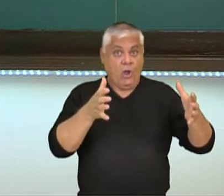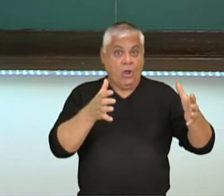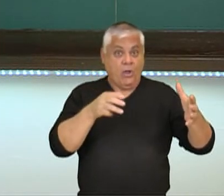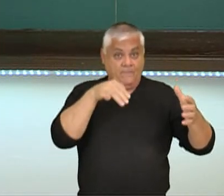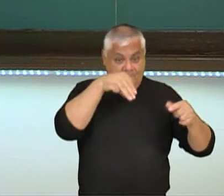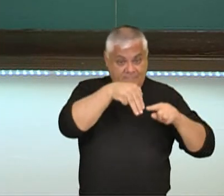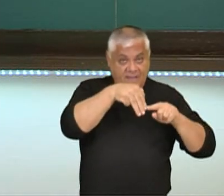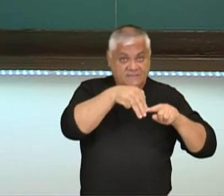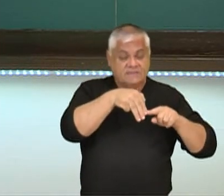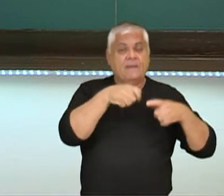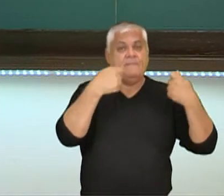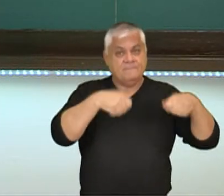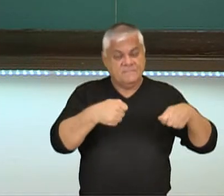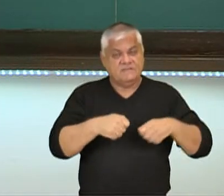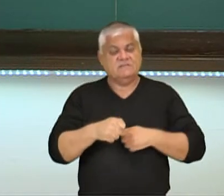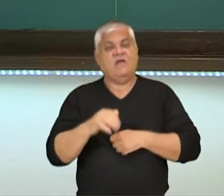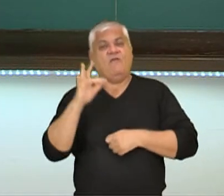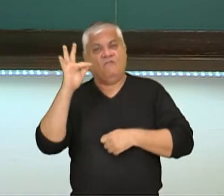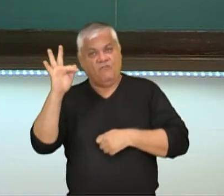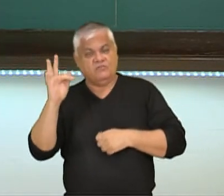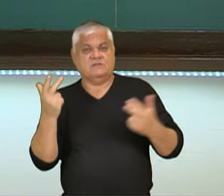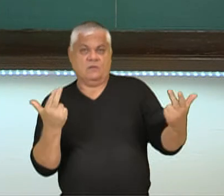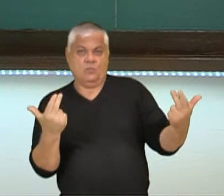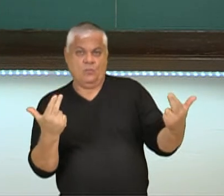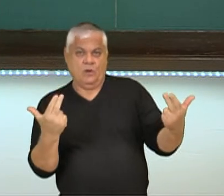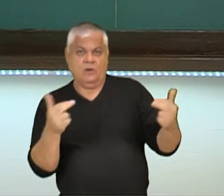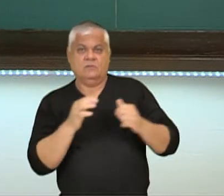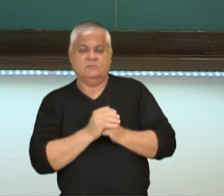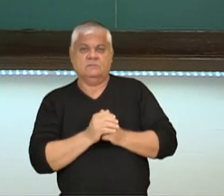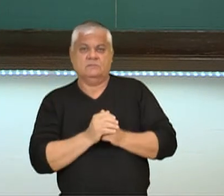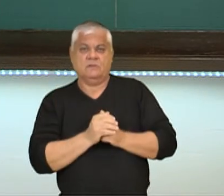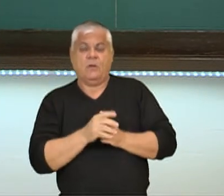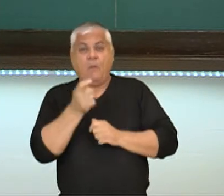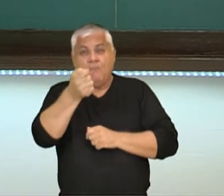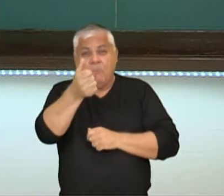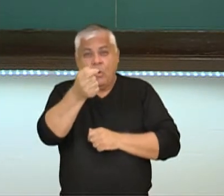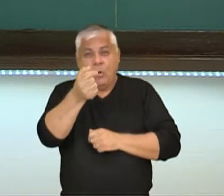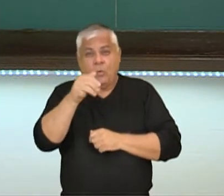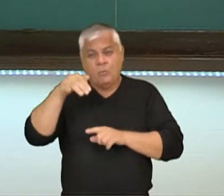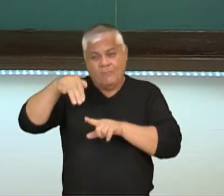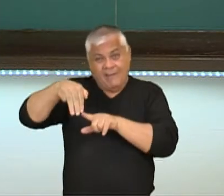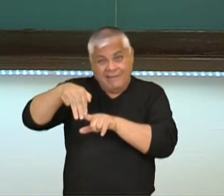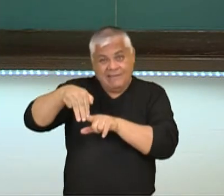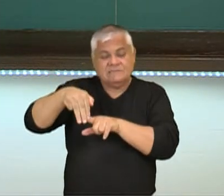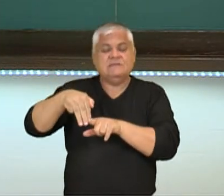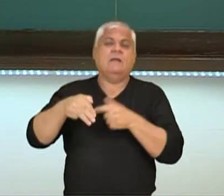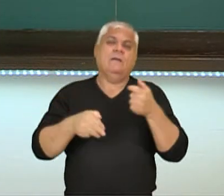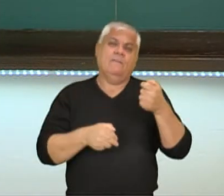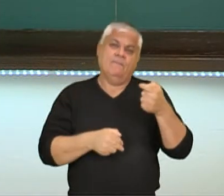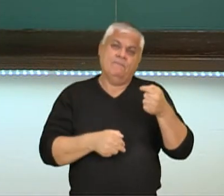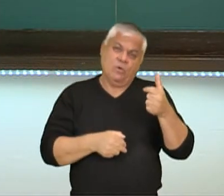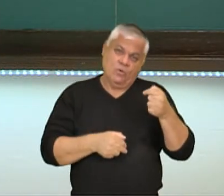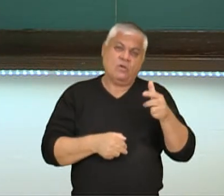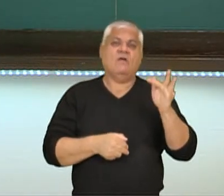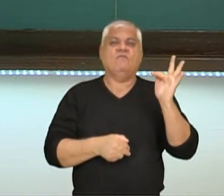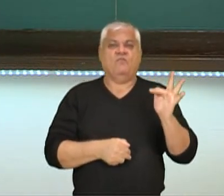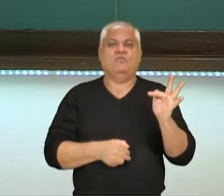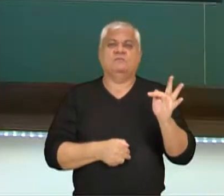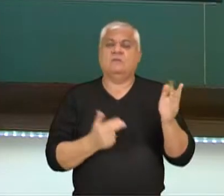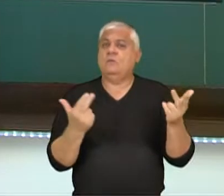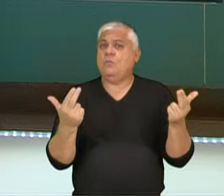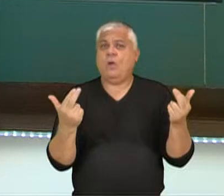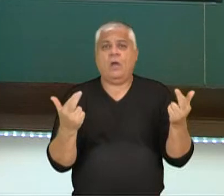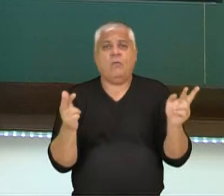precisa-se de maior força para acelerar. Menos massa precisa de menos força para acelerar. E assim por